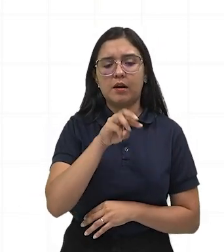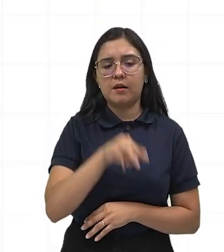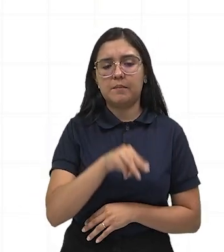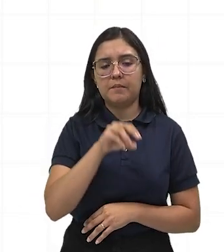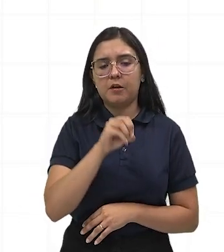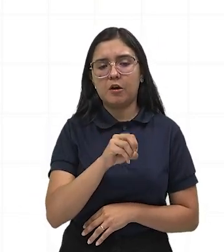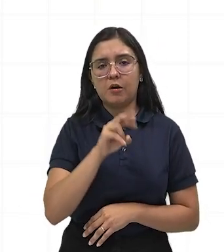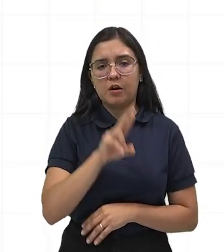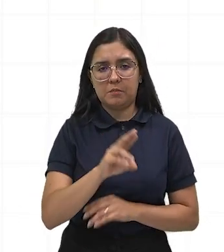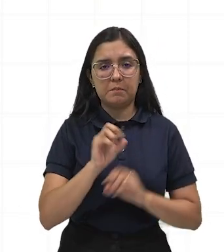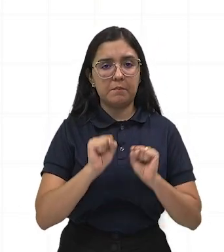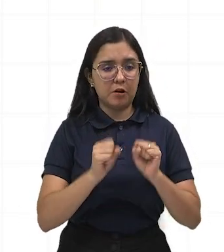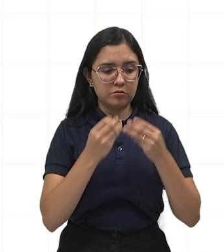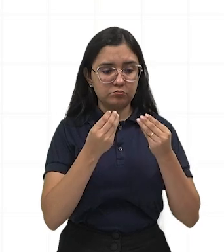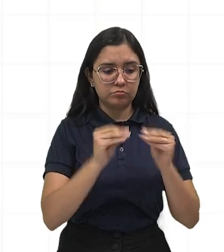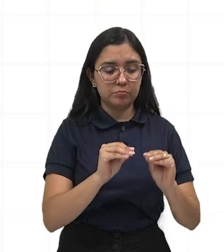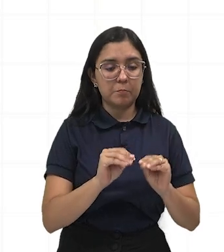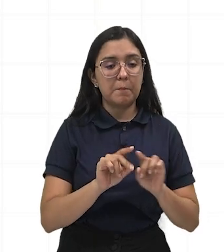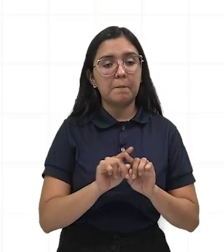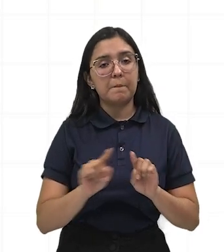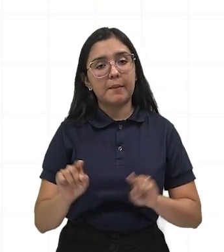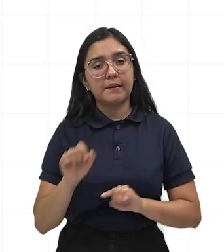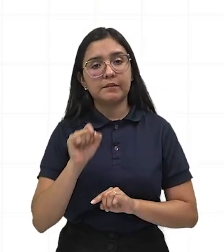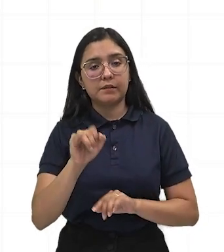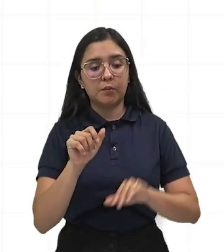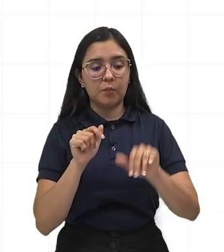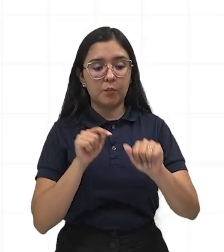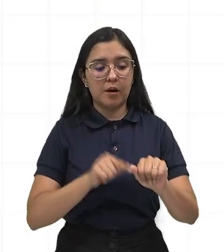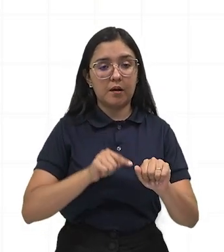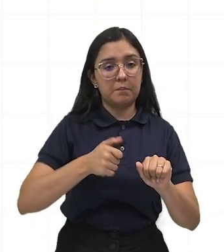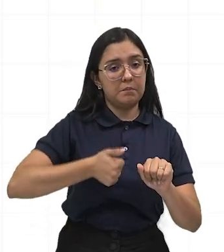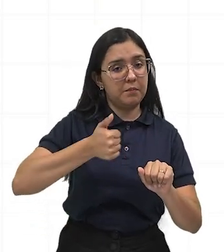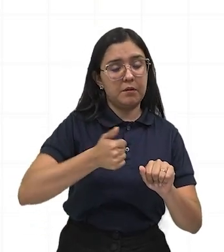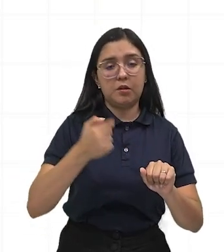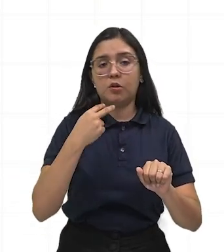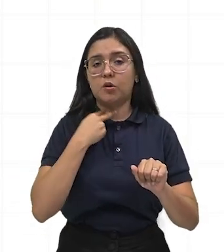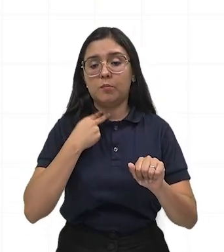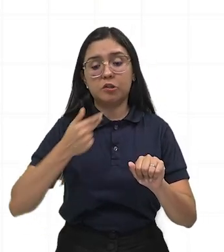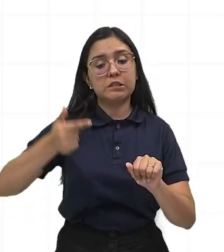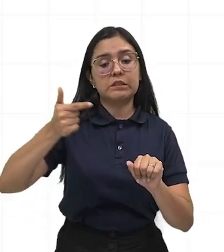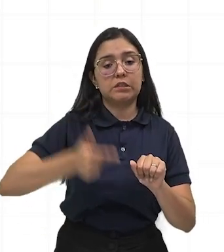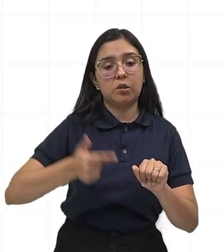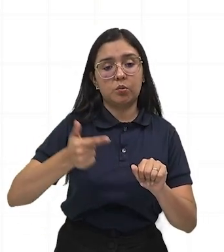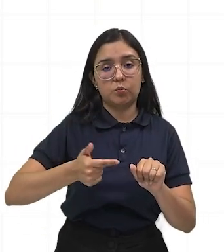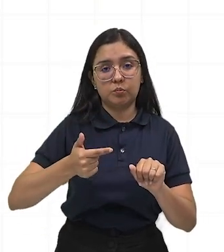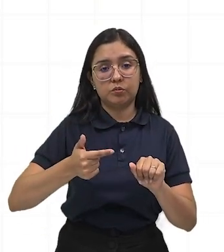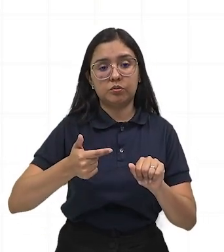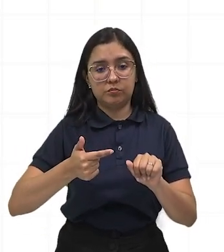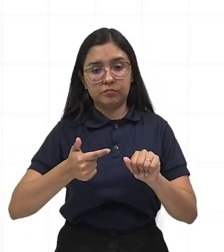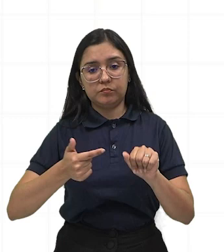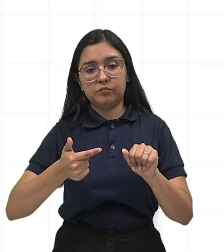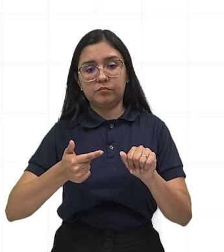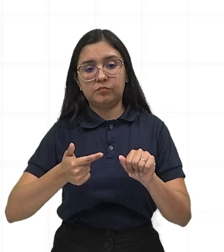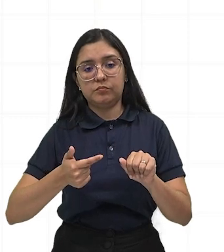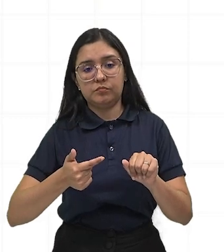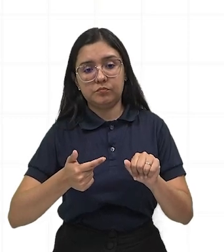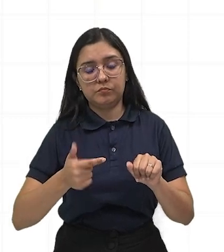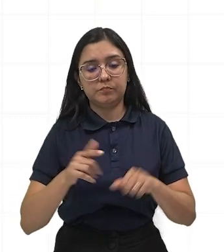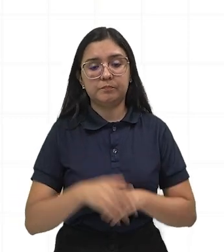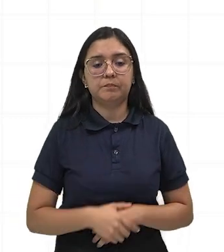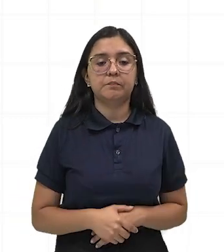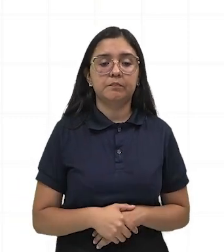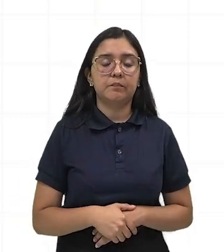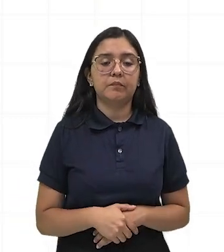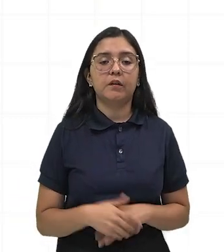o R. Só que se o A estiver na primeira, ele não pode estar na segunda, por isso que você tira. E aí você acaba só